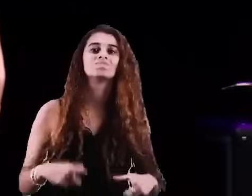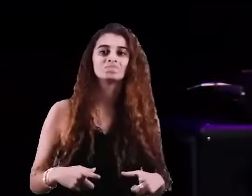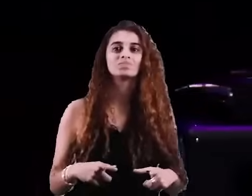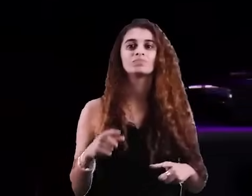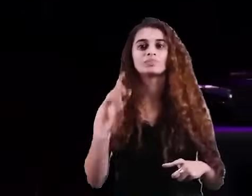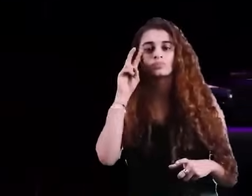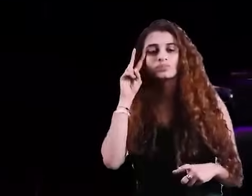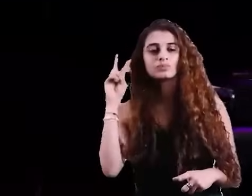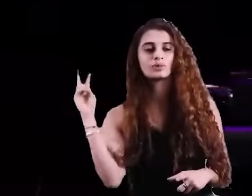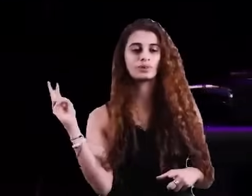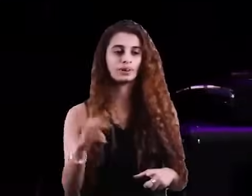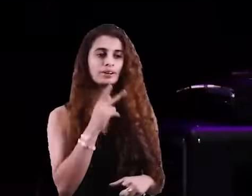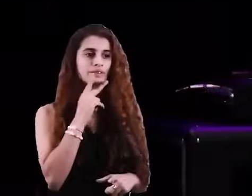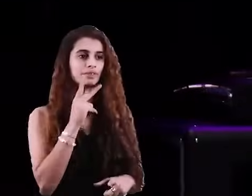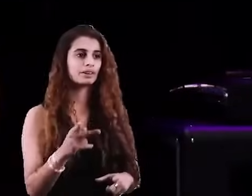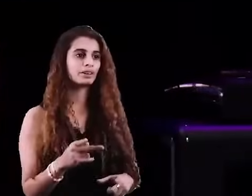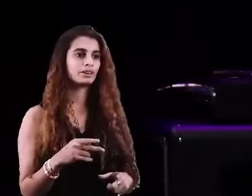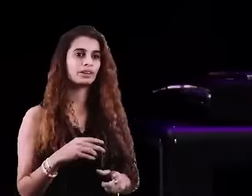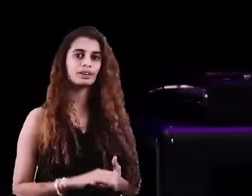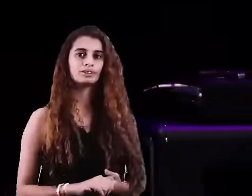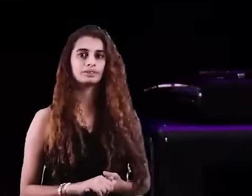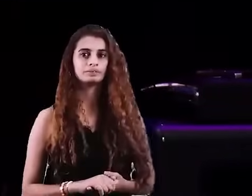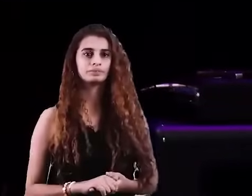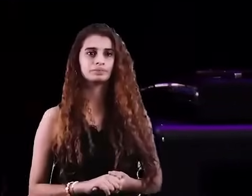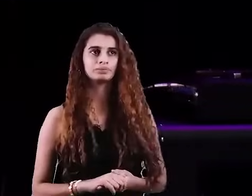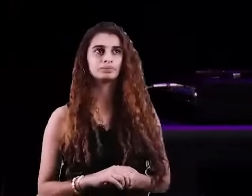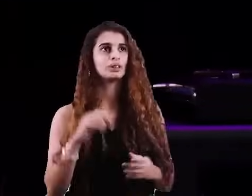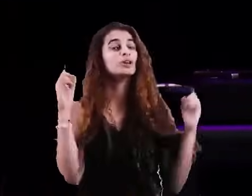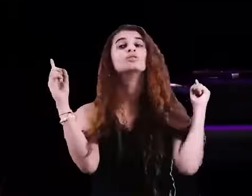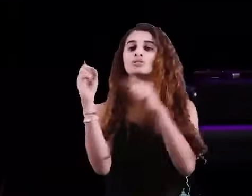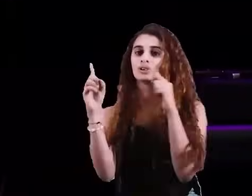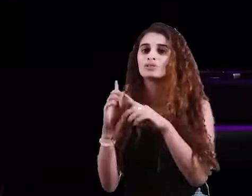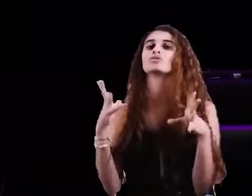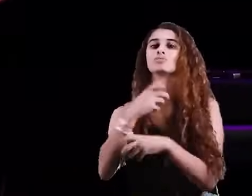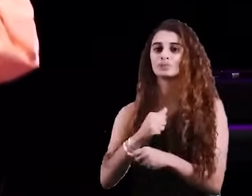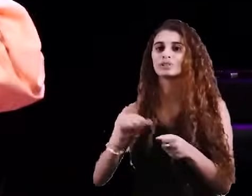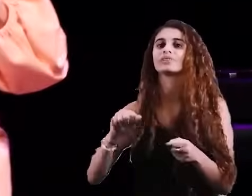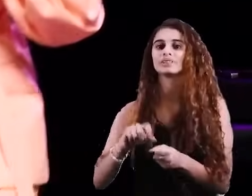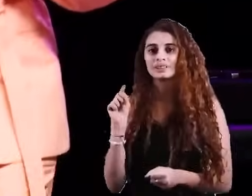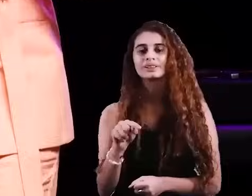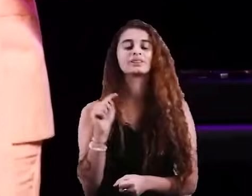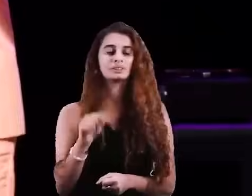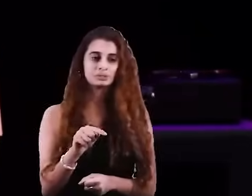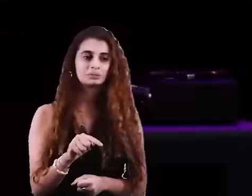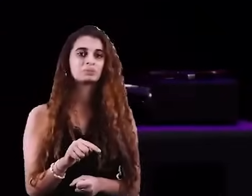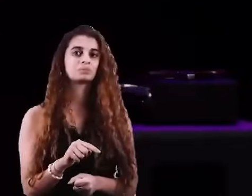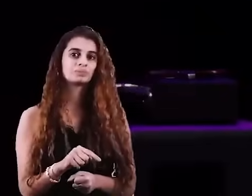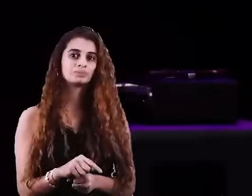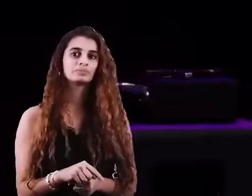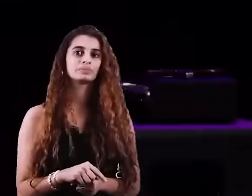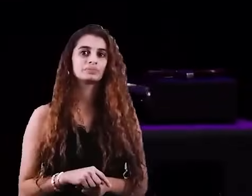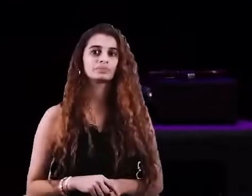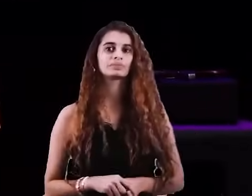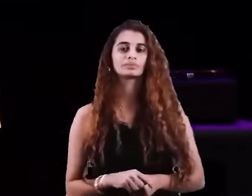vão olhar pra você e vai dizer assim: rapaz, só a mão de Deus podia fazer isso. Mesmo que você